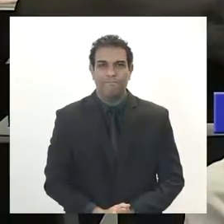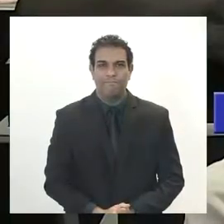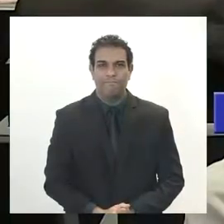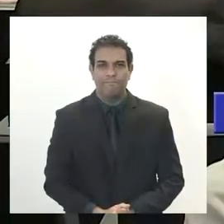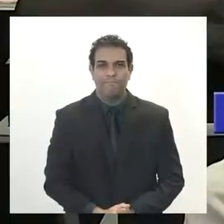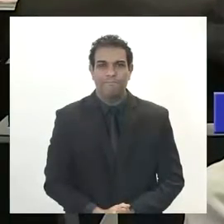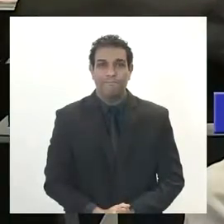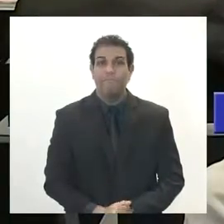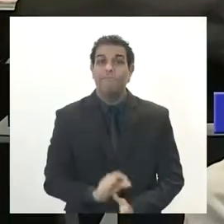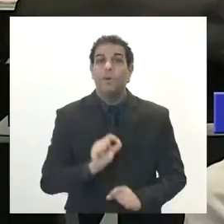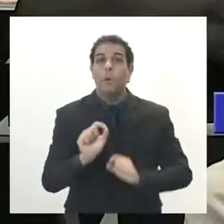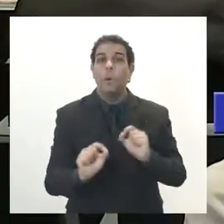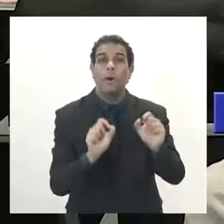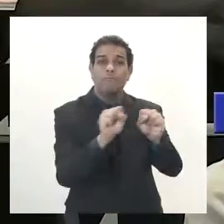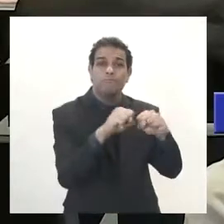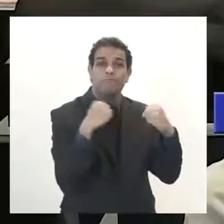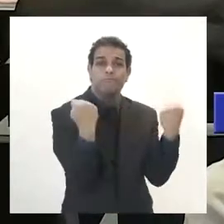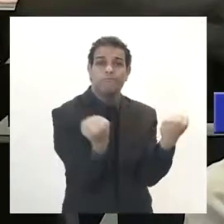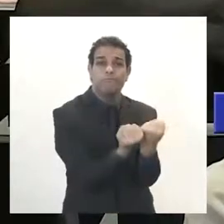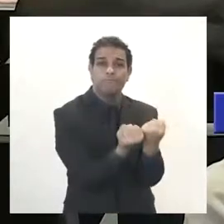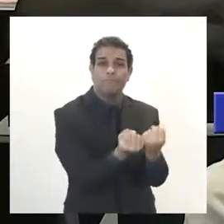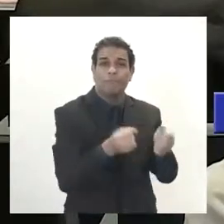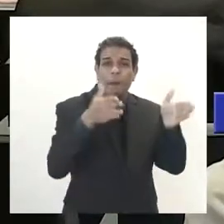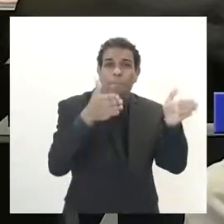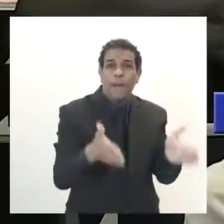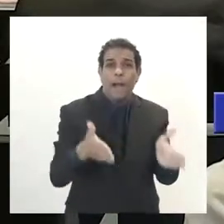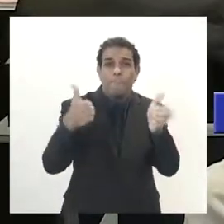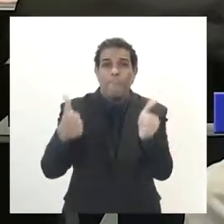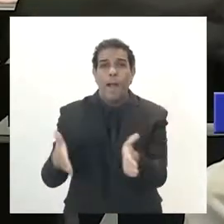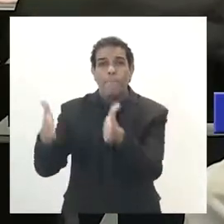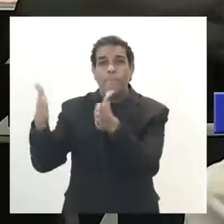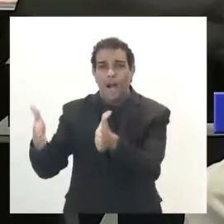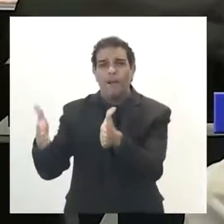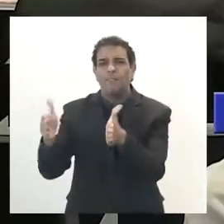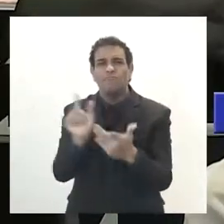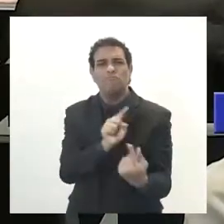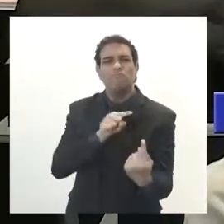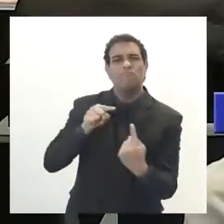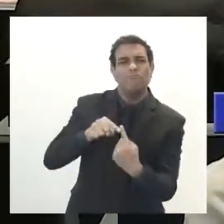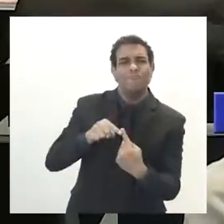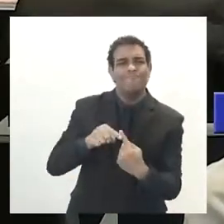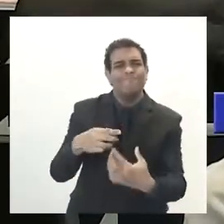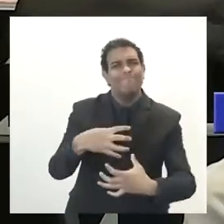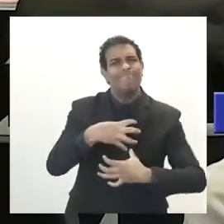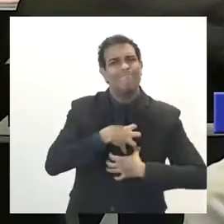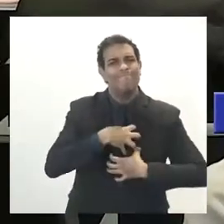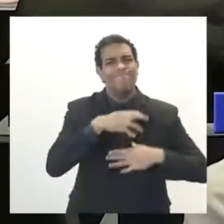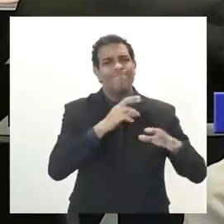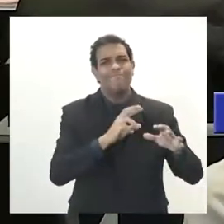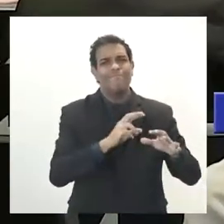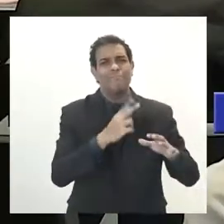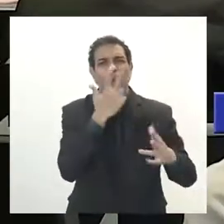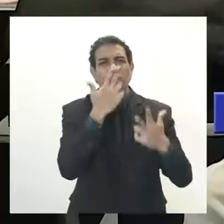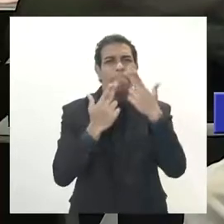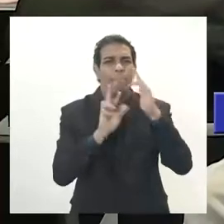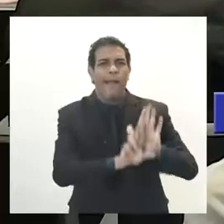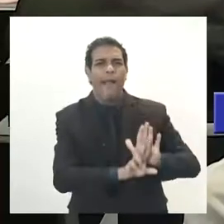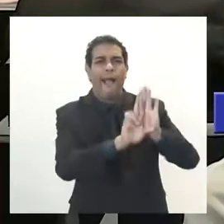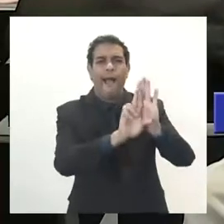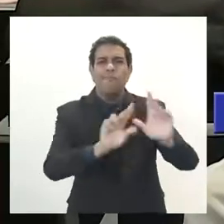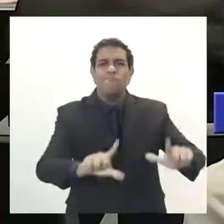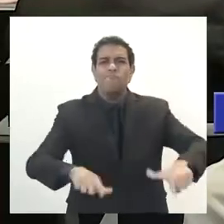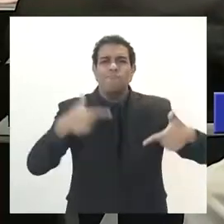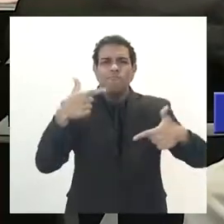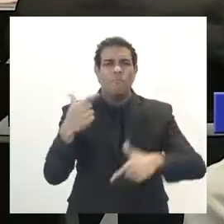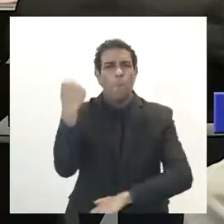os seminários vão gerando a impressão de que representam atos de